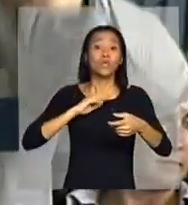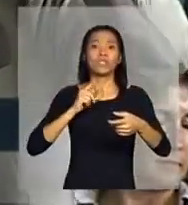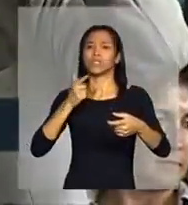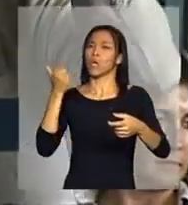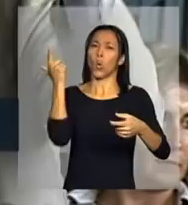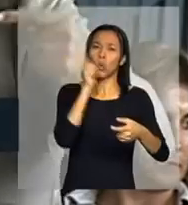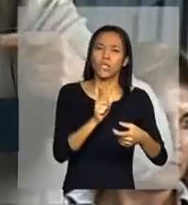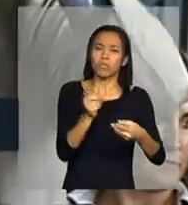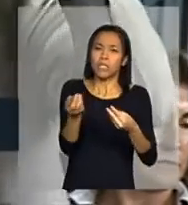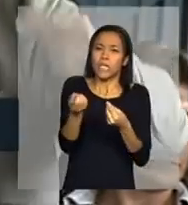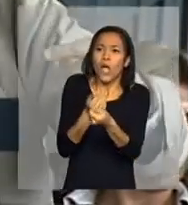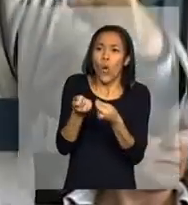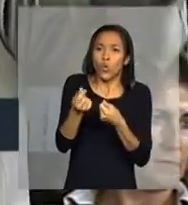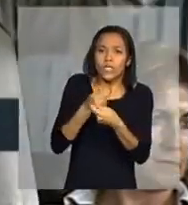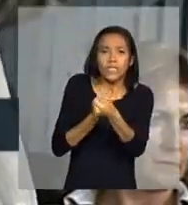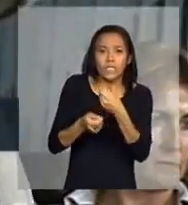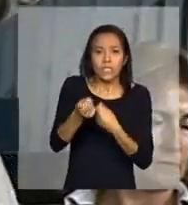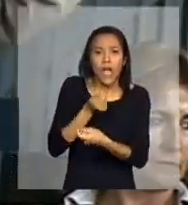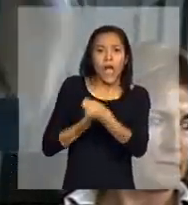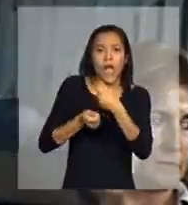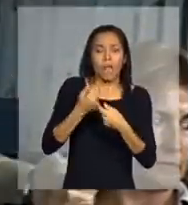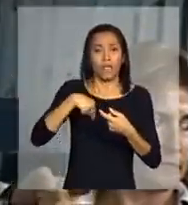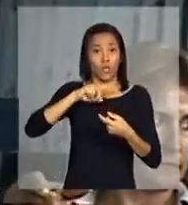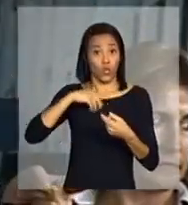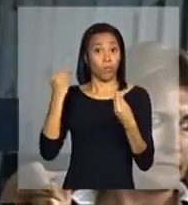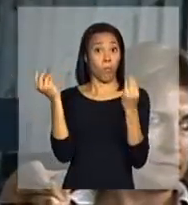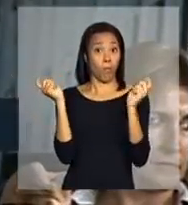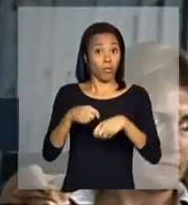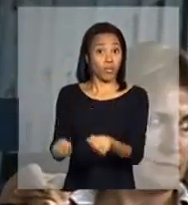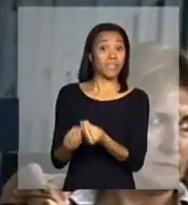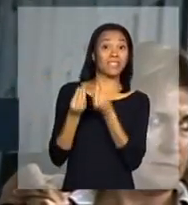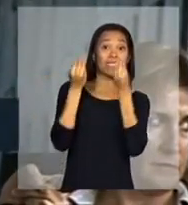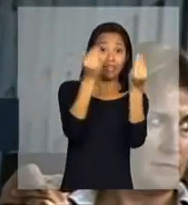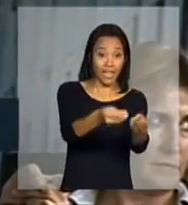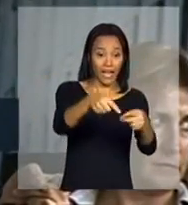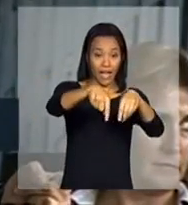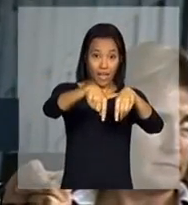de negociação para que pudéssemos entregá-la aos povos indígenas,